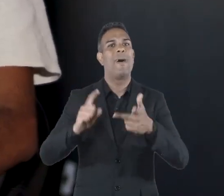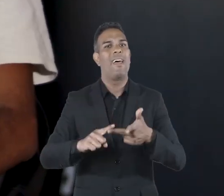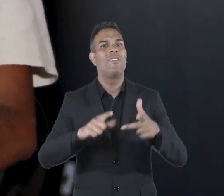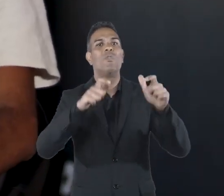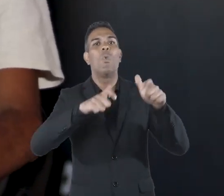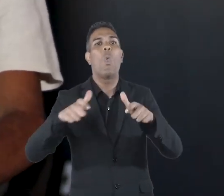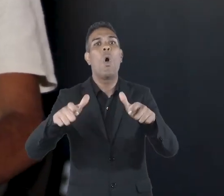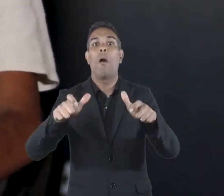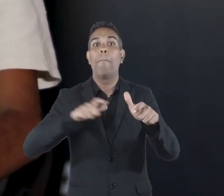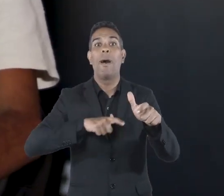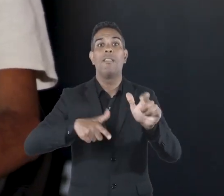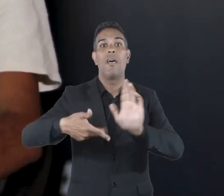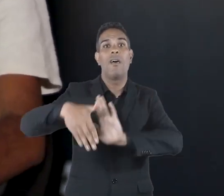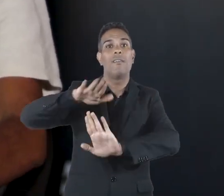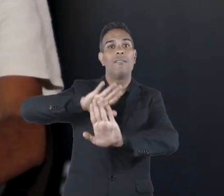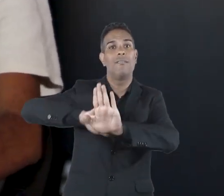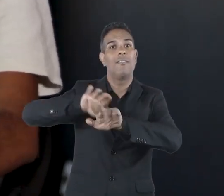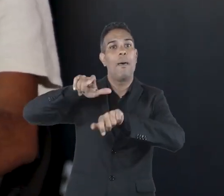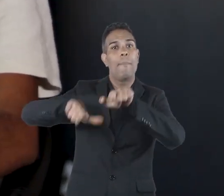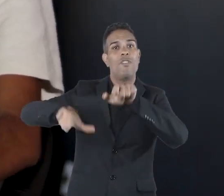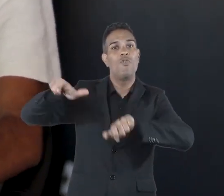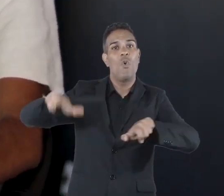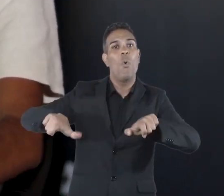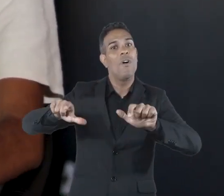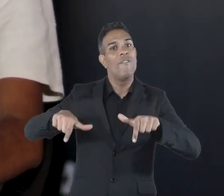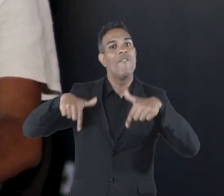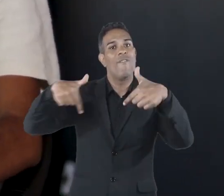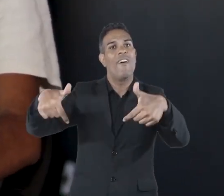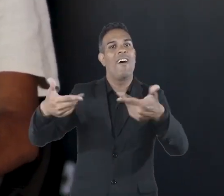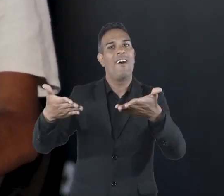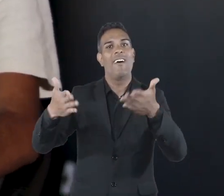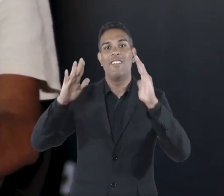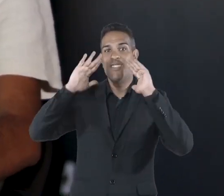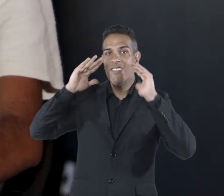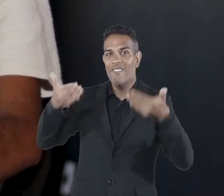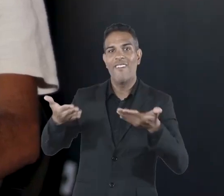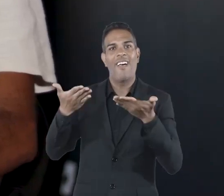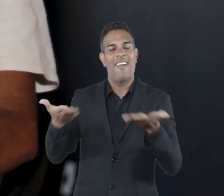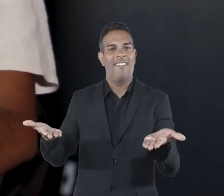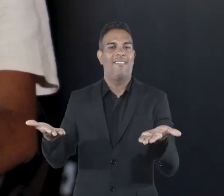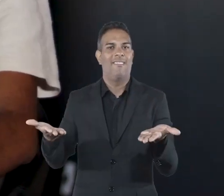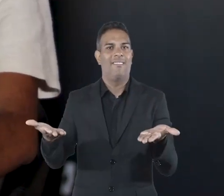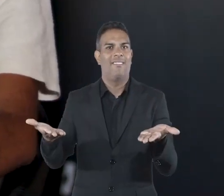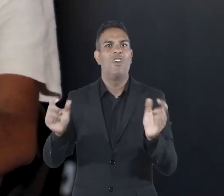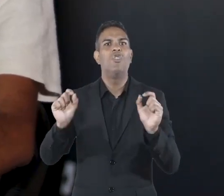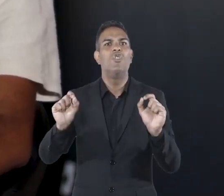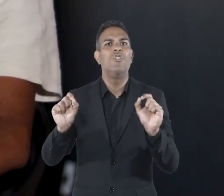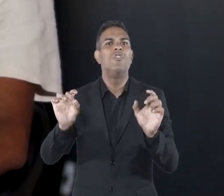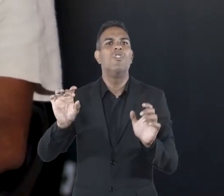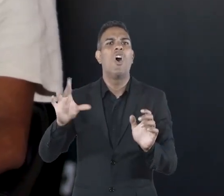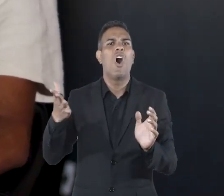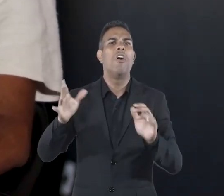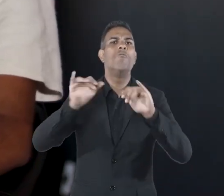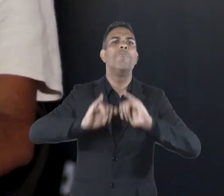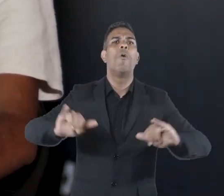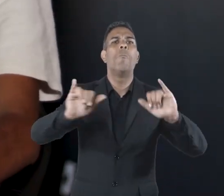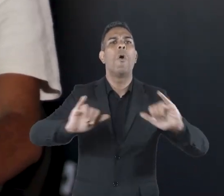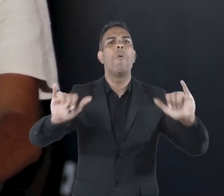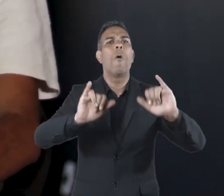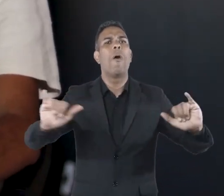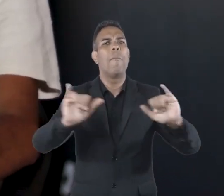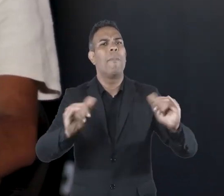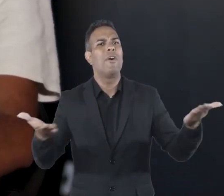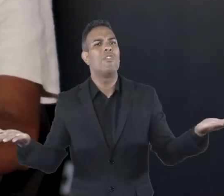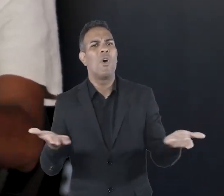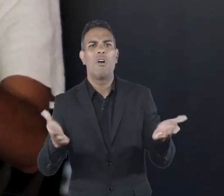logo de uma empresa, um logo de alguma coisa, mas tem gente atrás disso, tipo, não apareceu à toa. Então isso tem que ser considerado. Não é para